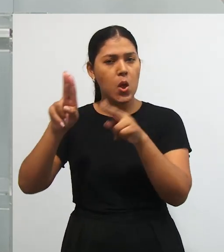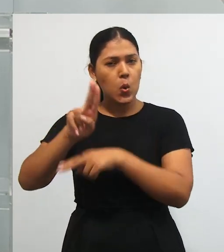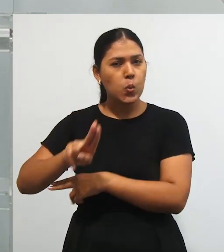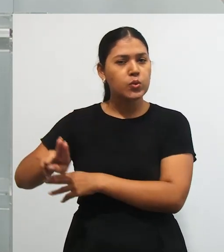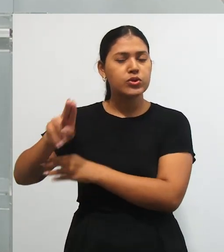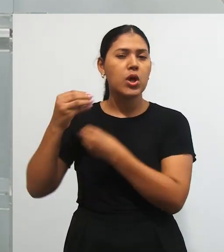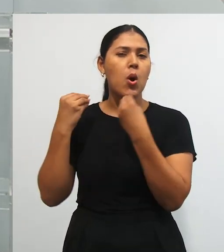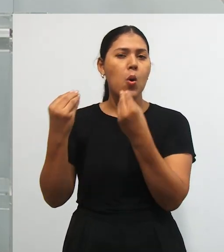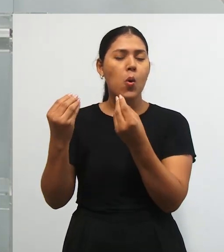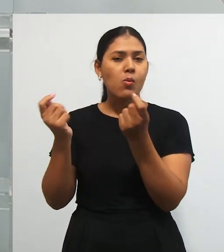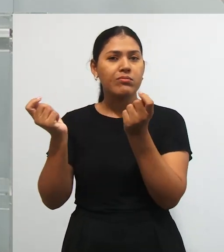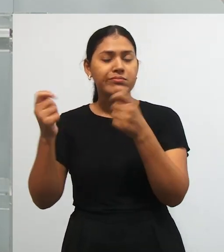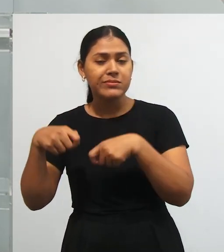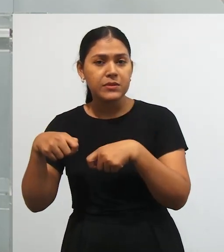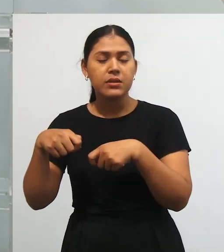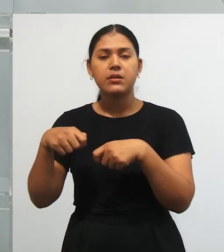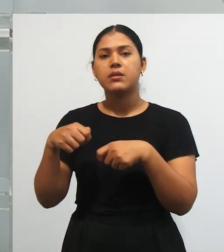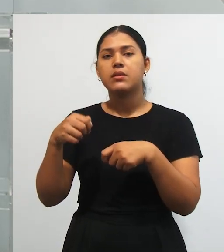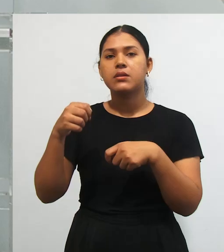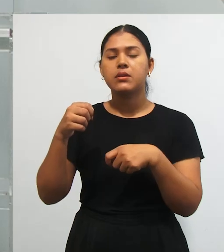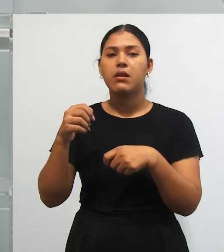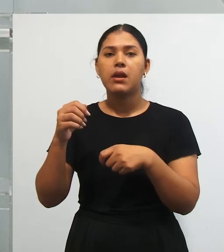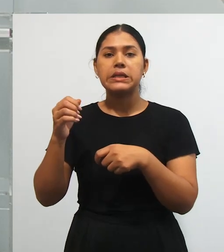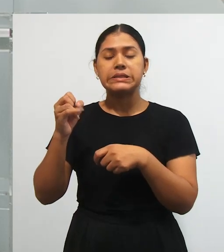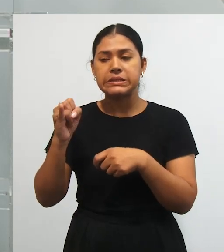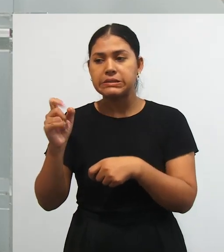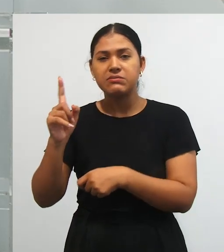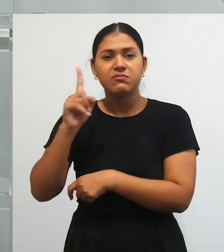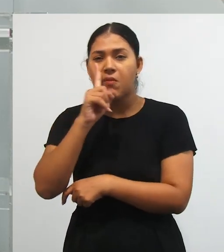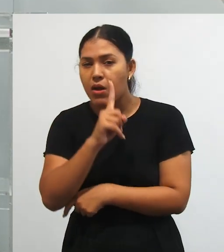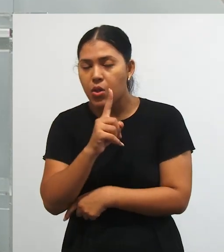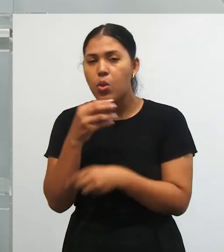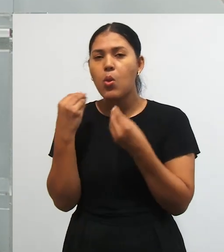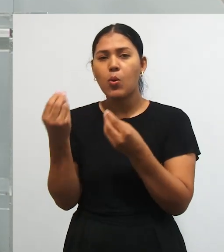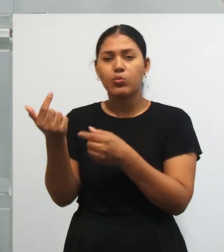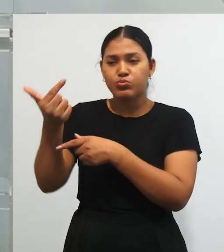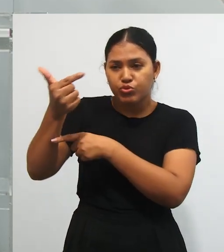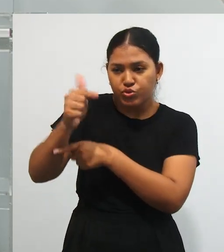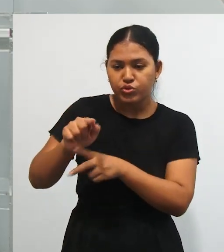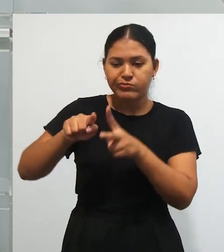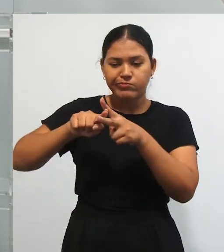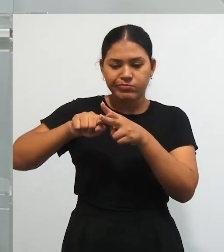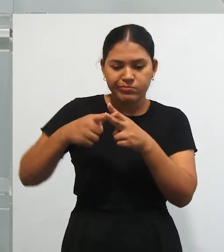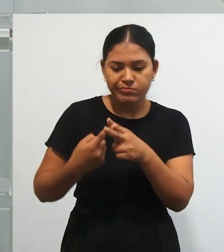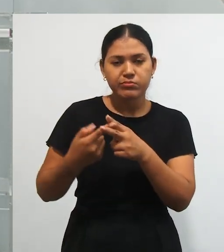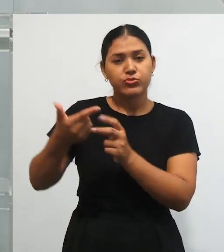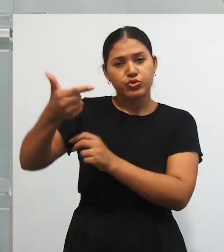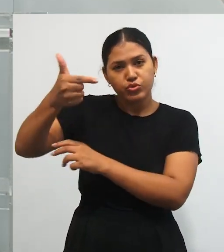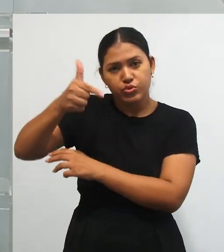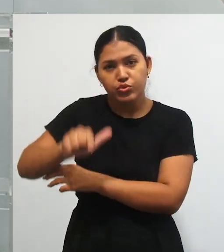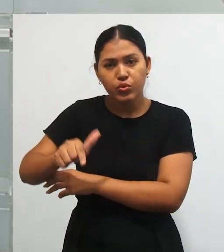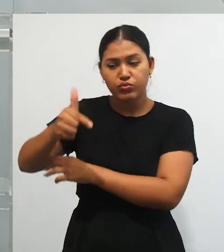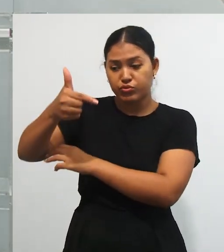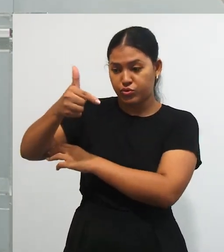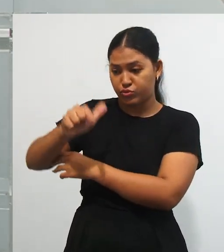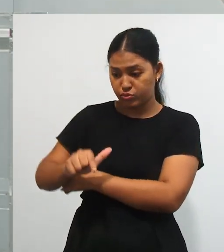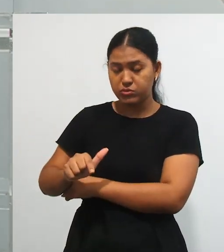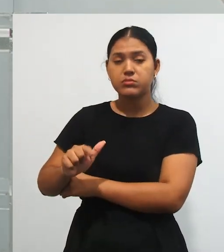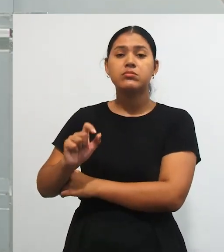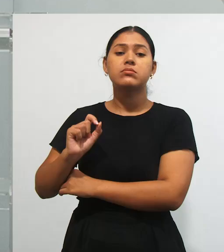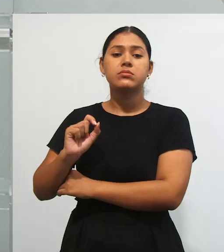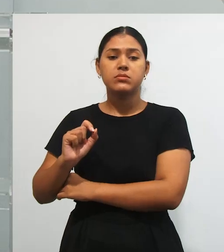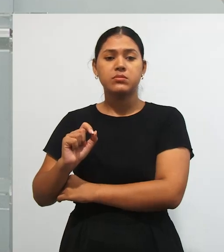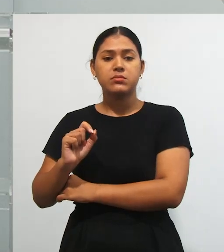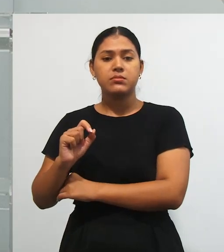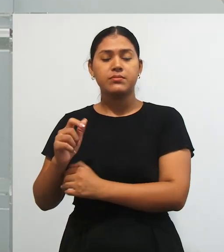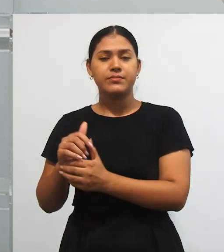funcionou. Demorou quantas aplicações? Quantas vezes que eu tenho que fazer? Com quantas pessoas que eu tenho que fazer? Durante quanto tempo? São as provações.